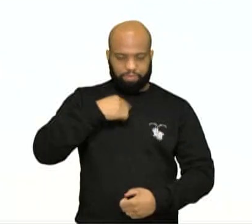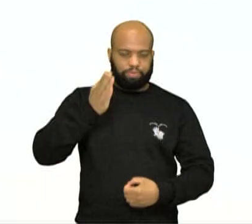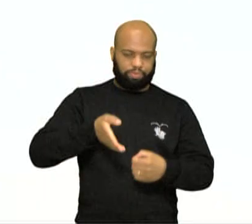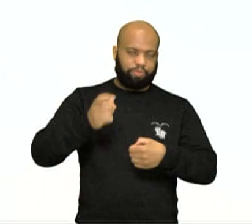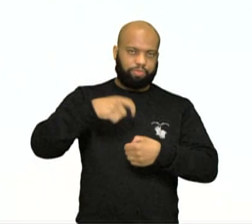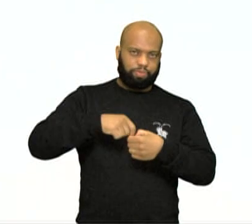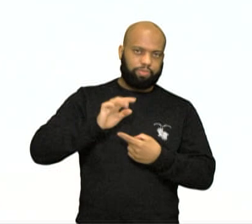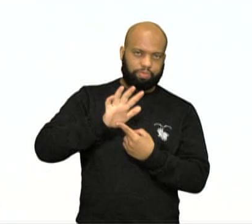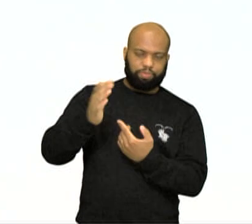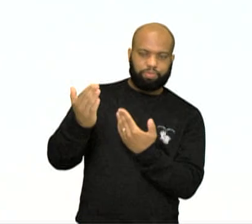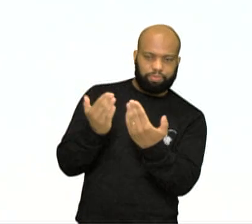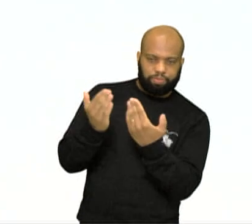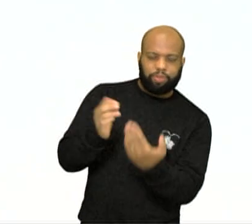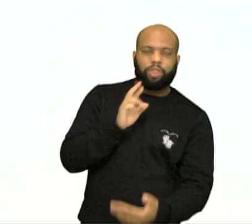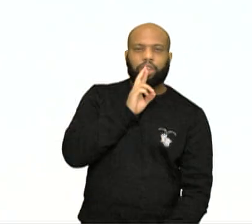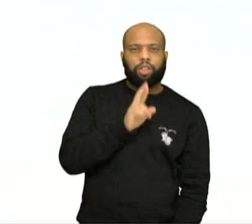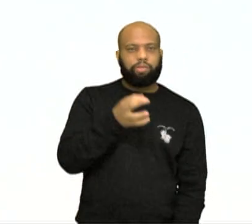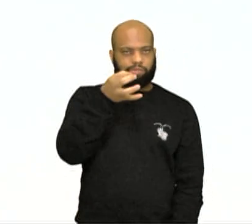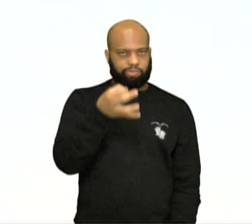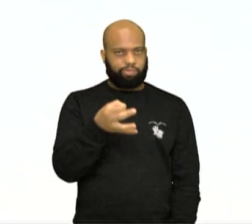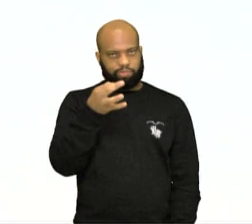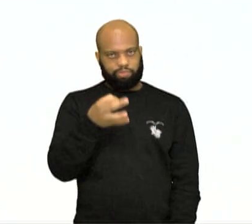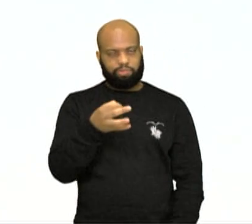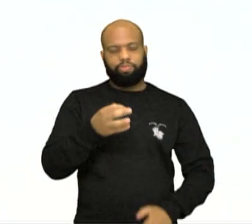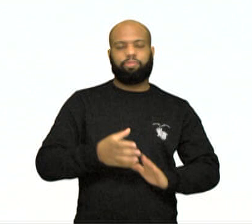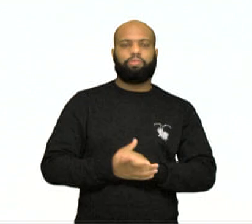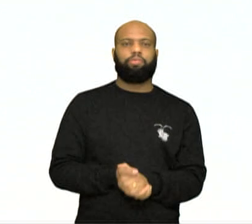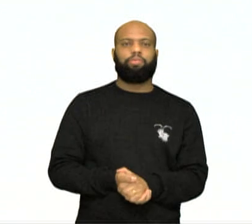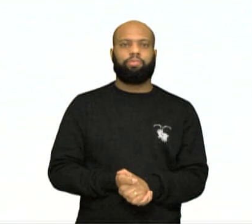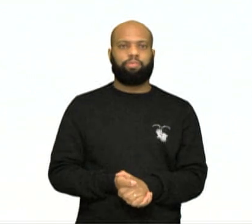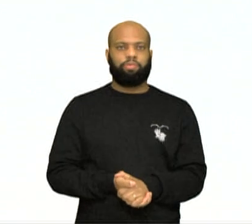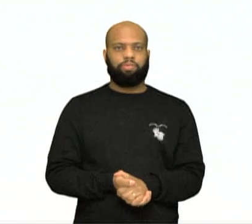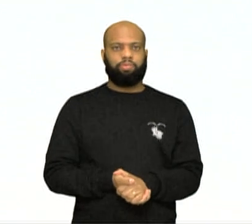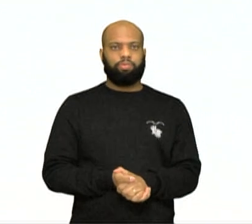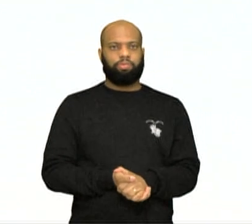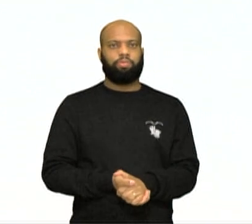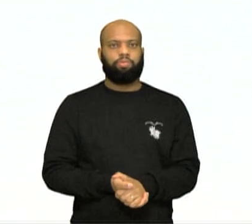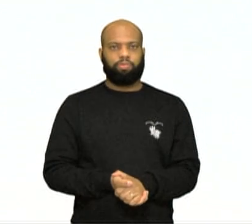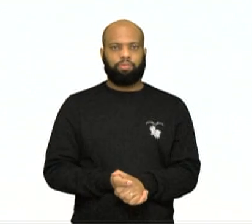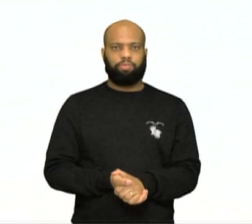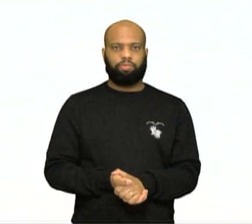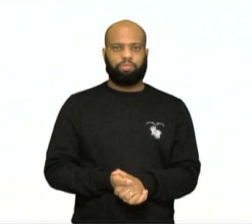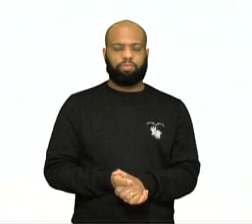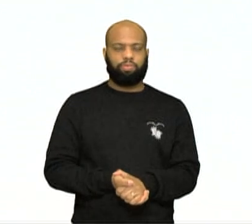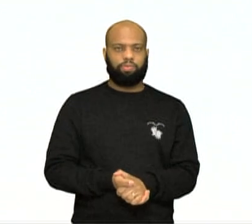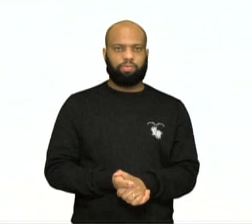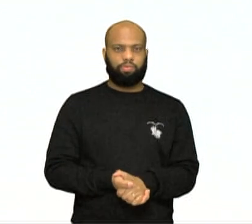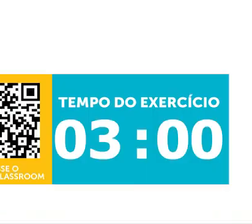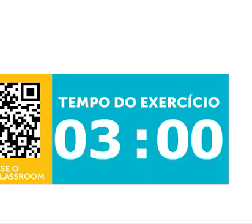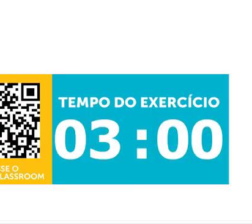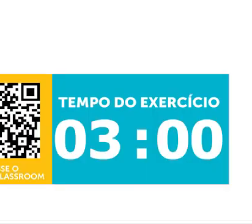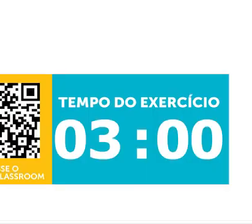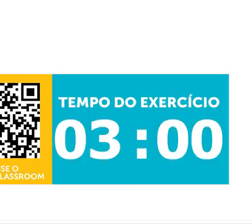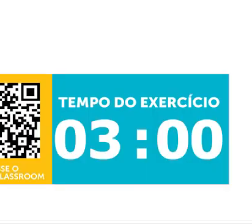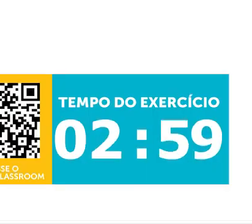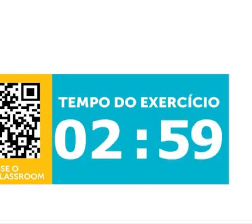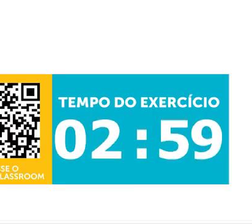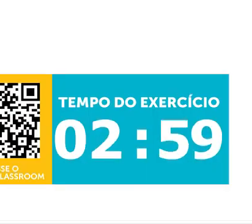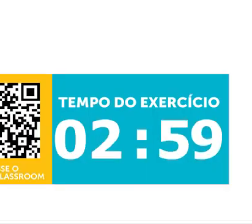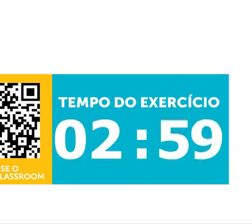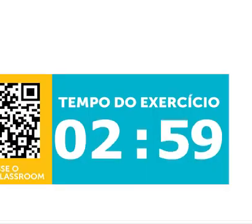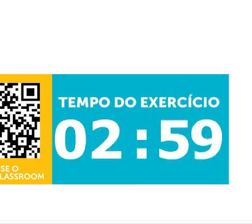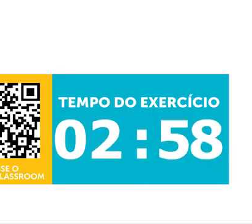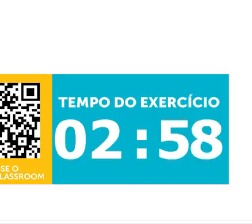já voltamos conferir ela. E se eu ajudei nessa explicação inicial? Tenho certeza que sim, já voltamos conferir.